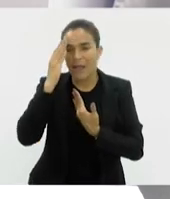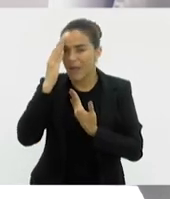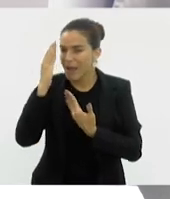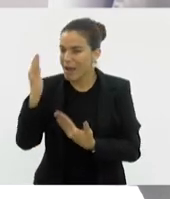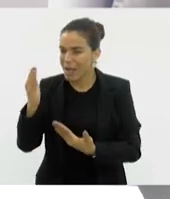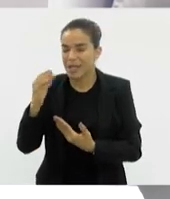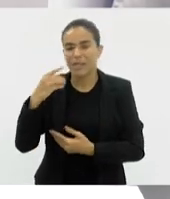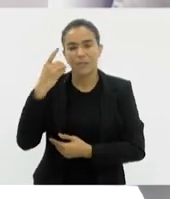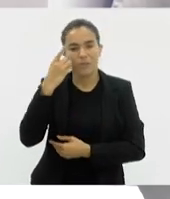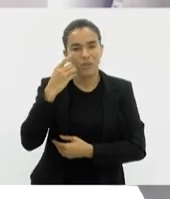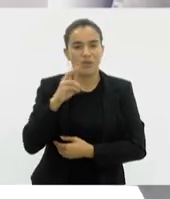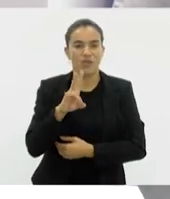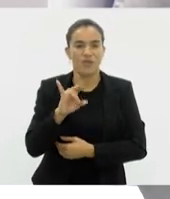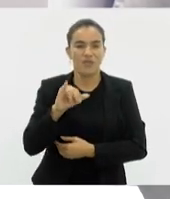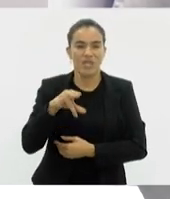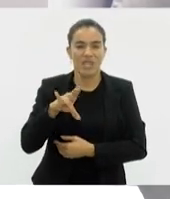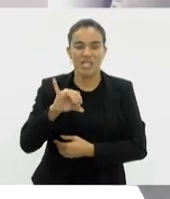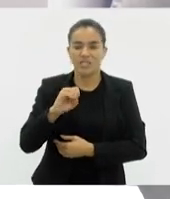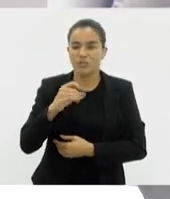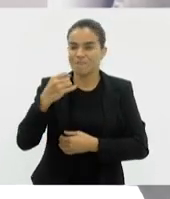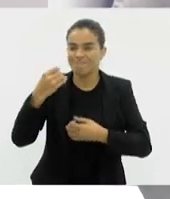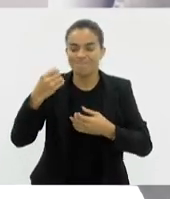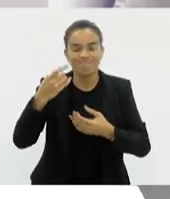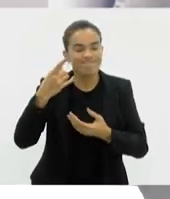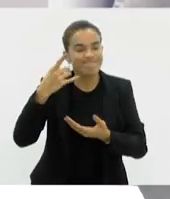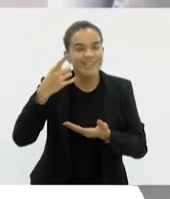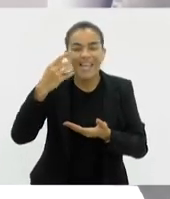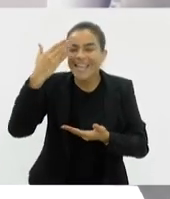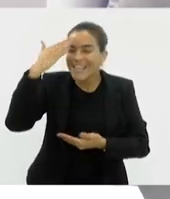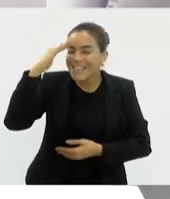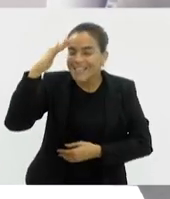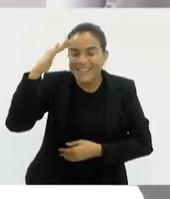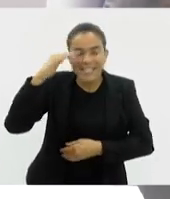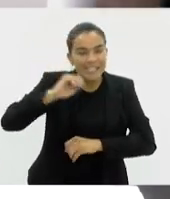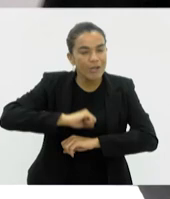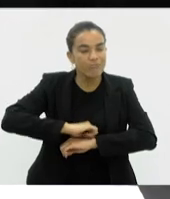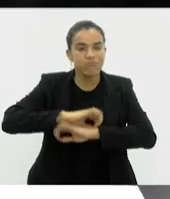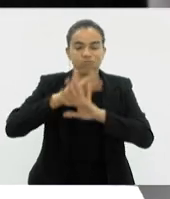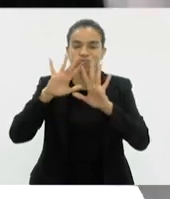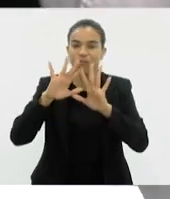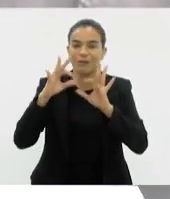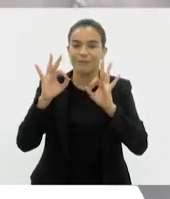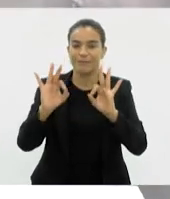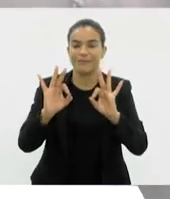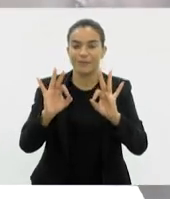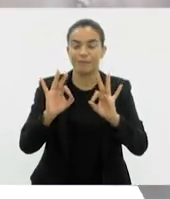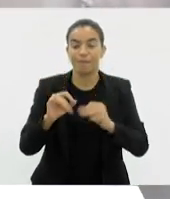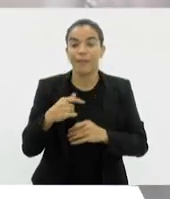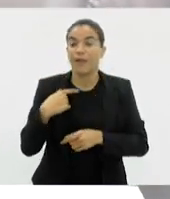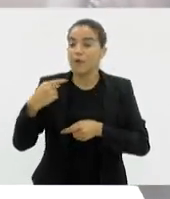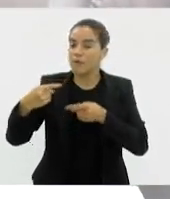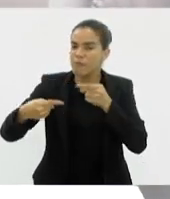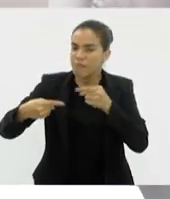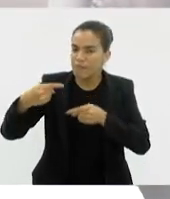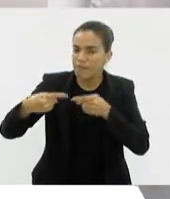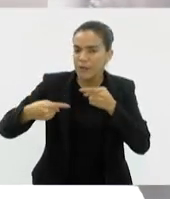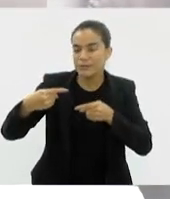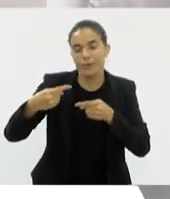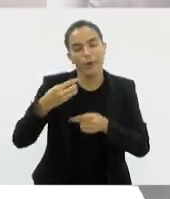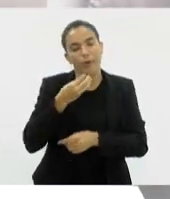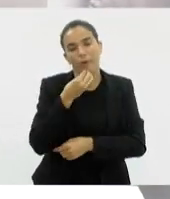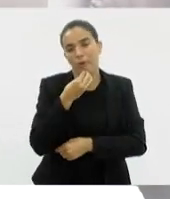o deputado Vinícius Cozzolino pegou exatamente a síntese do que foi proposto. Foi uma discussão, claro, que